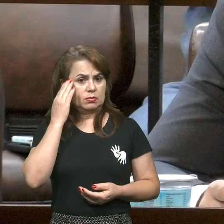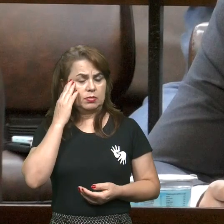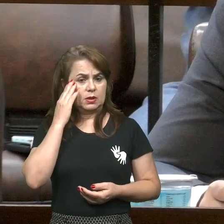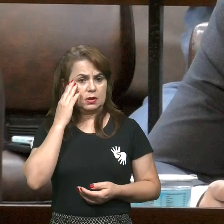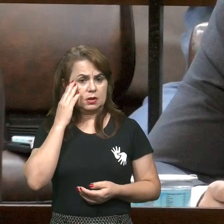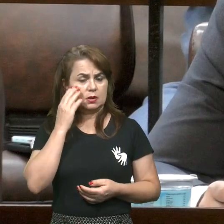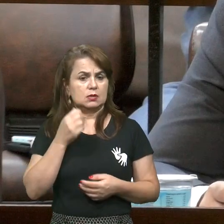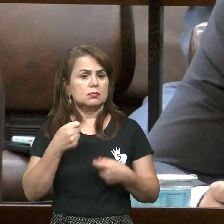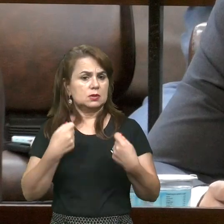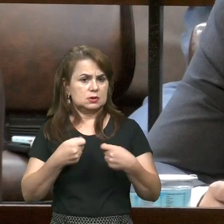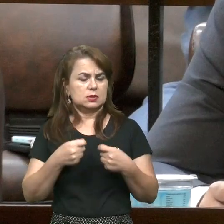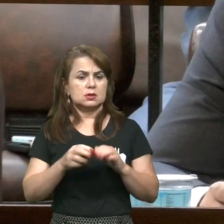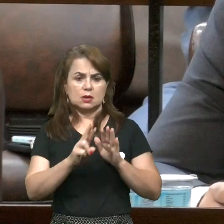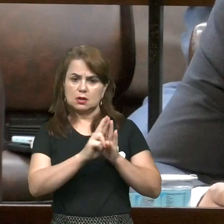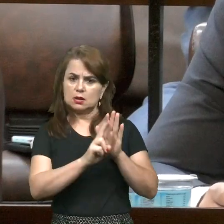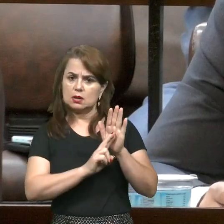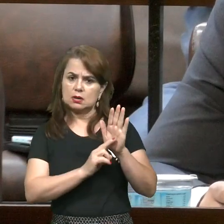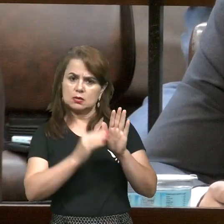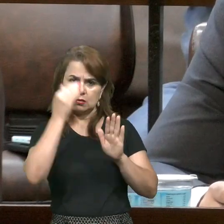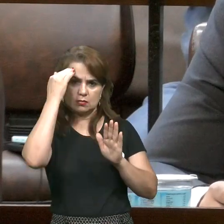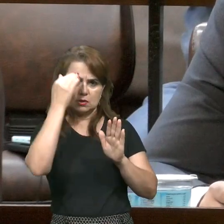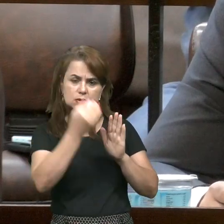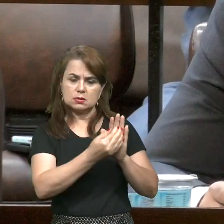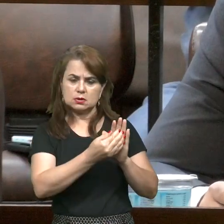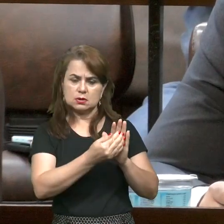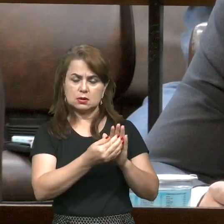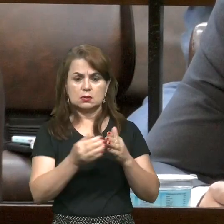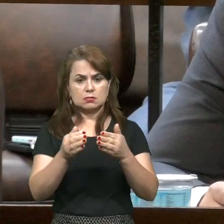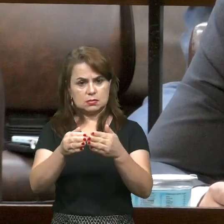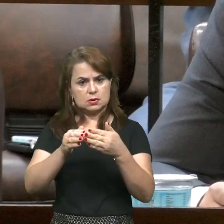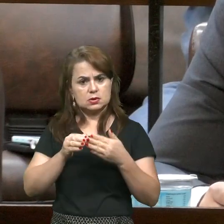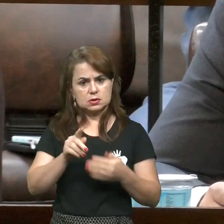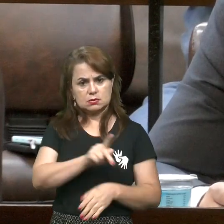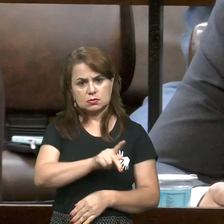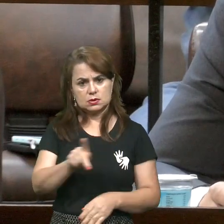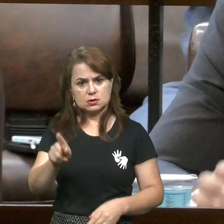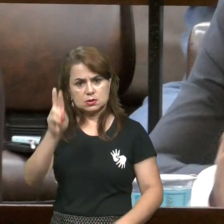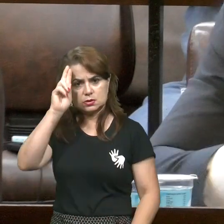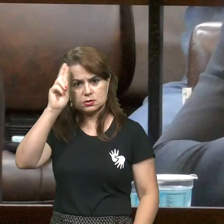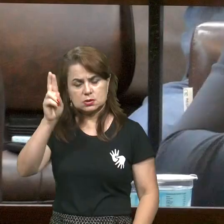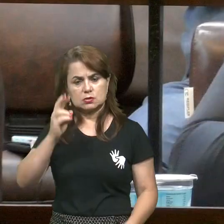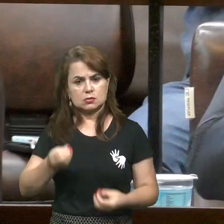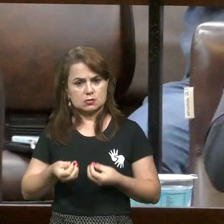instauram-se procedimentos. Então, eu solicito isso à Vossa Excelência, esse encaminhamento.